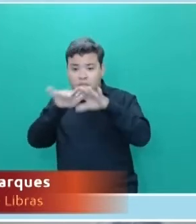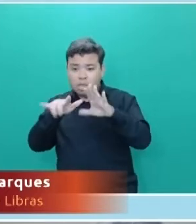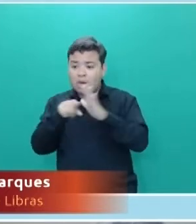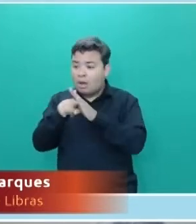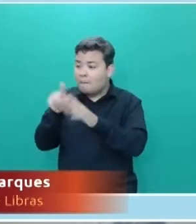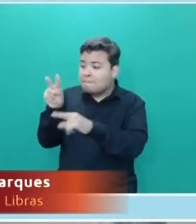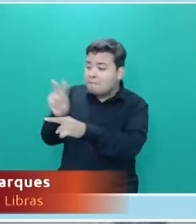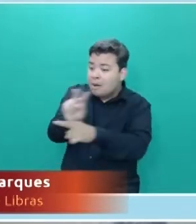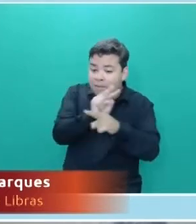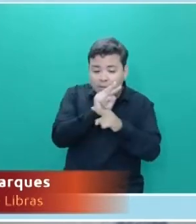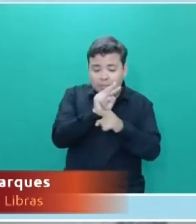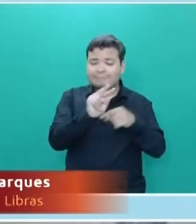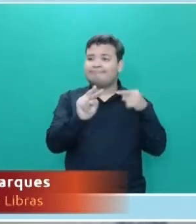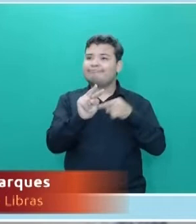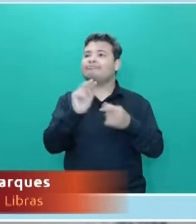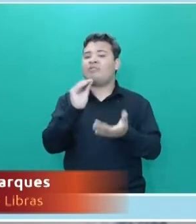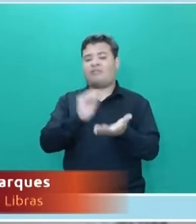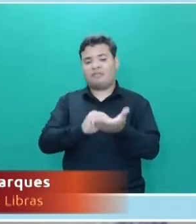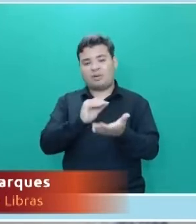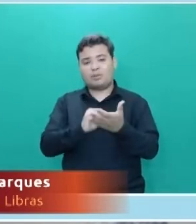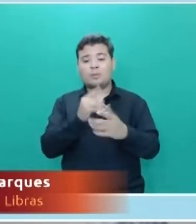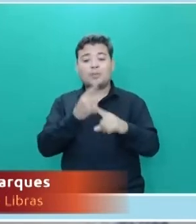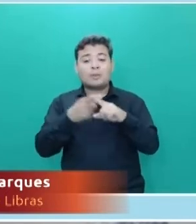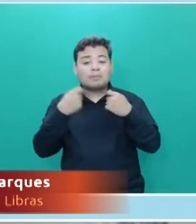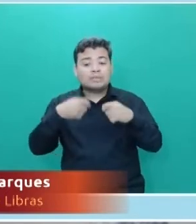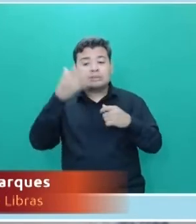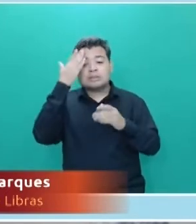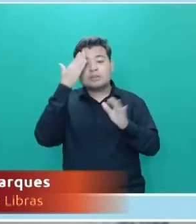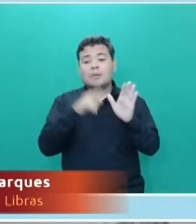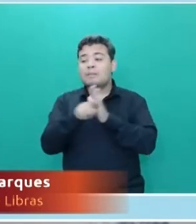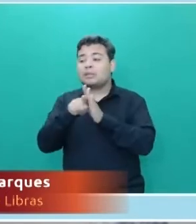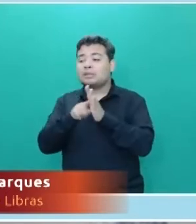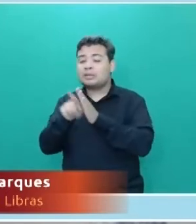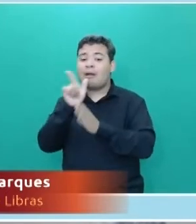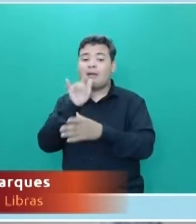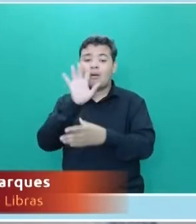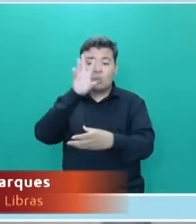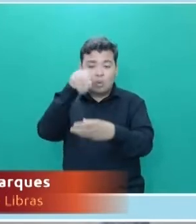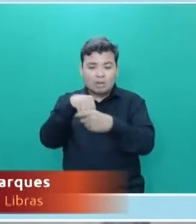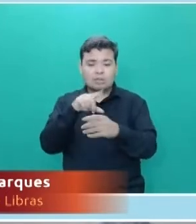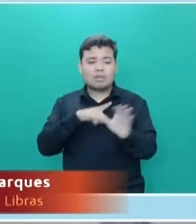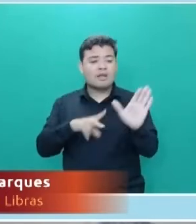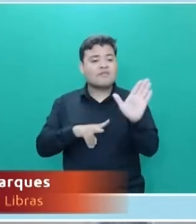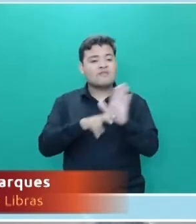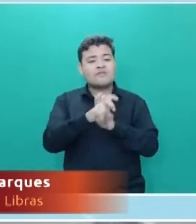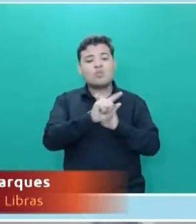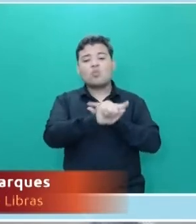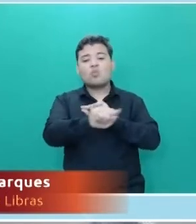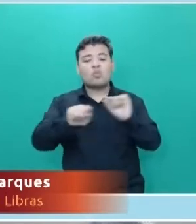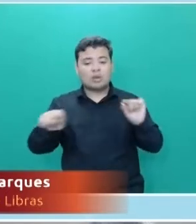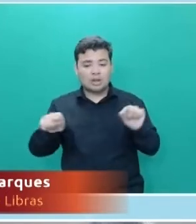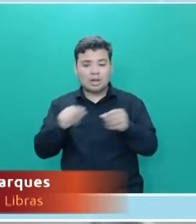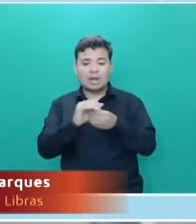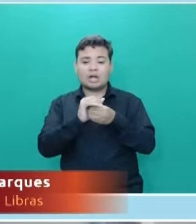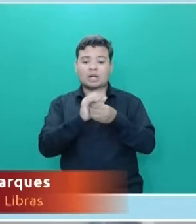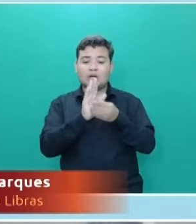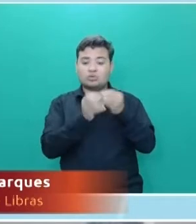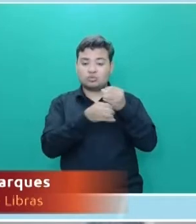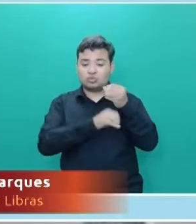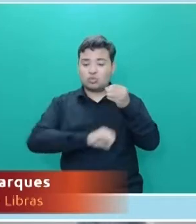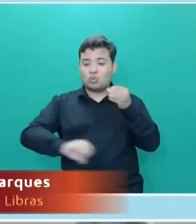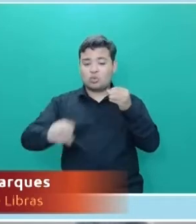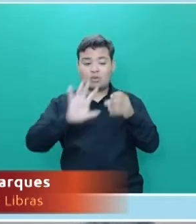a quantidade desses vírus que estão nas nossas águas, nosso esgoto, né? Que o vírus ele tem